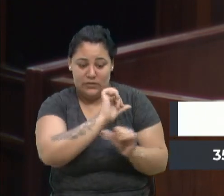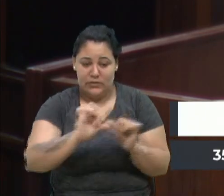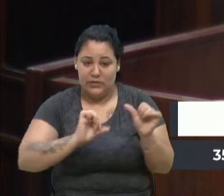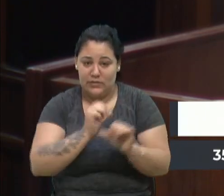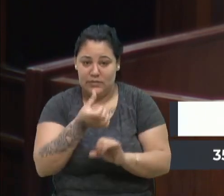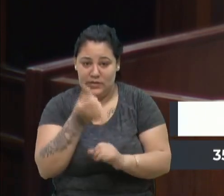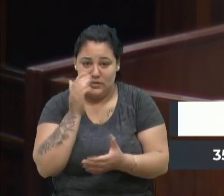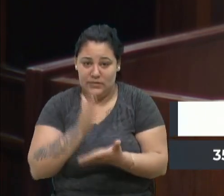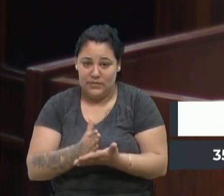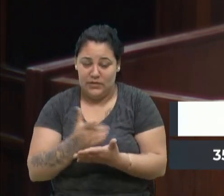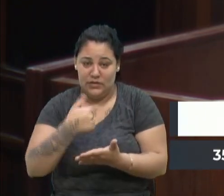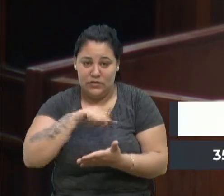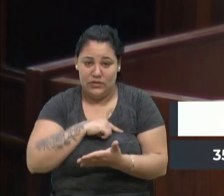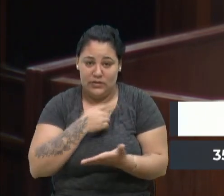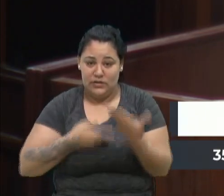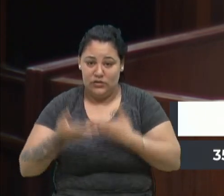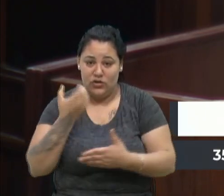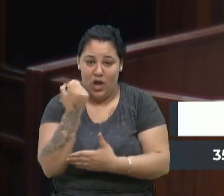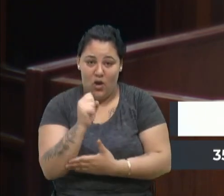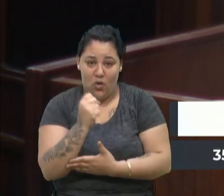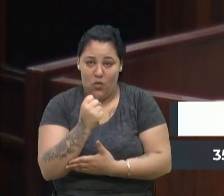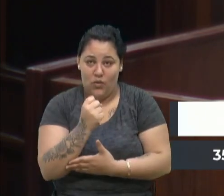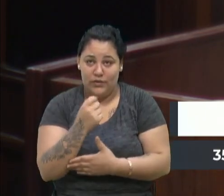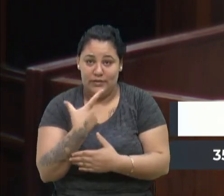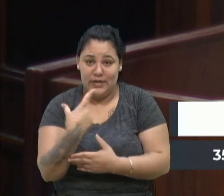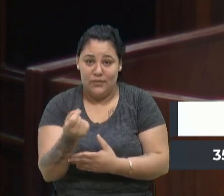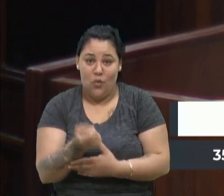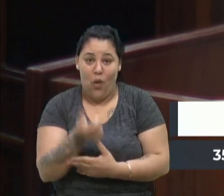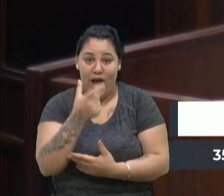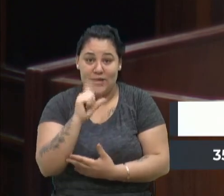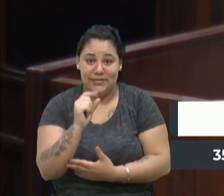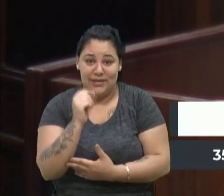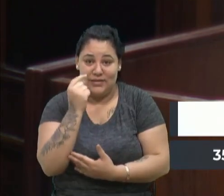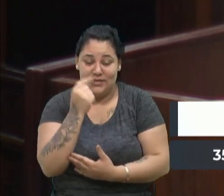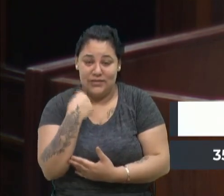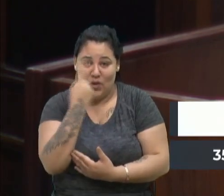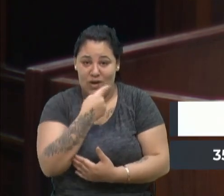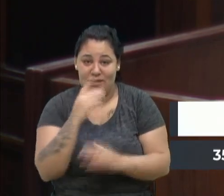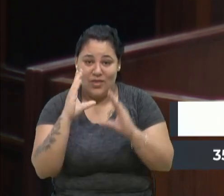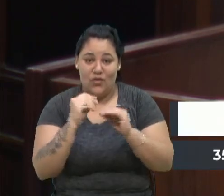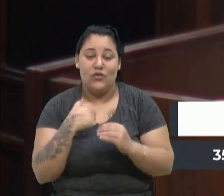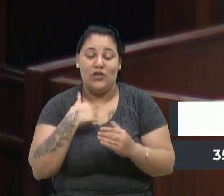nós fomos atendidos às 8, saímos de lá do Ministério quase 10 da noite. Então, eu quero